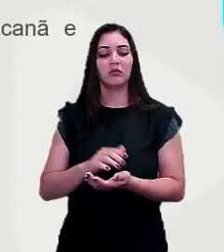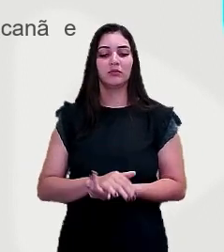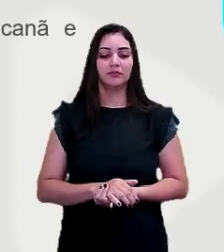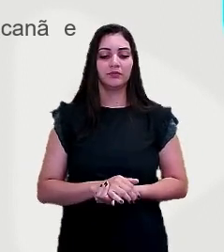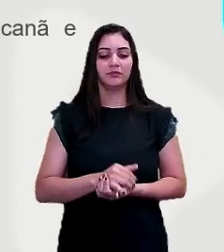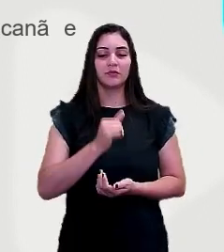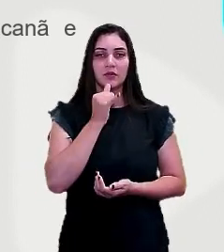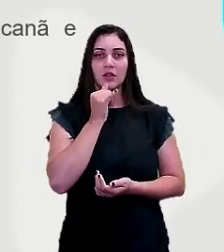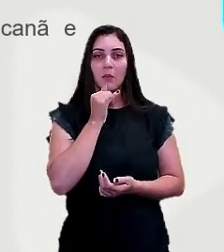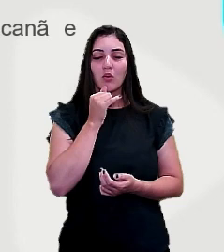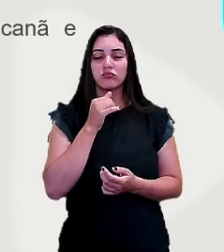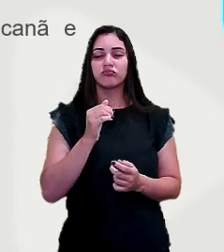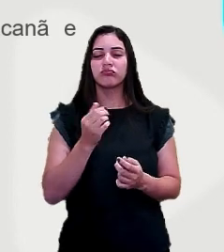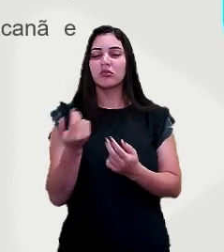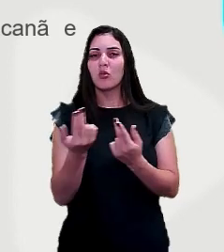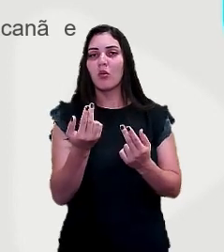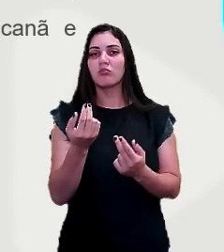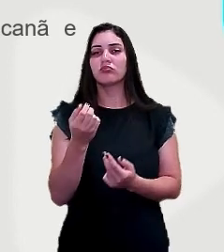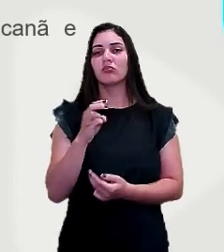seremos campeões.